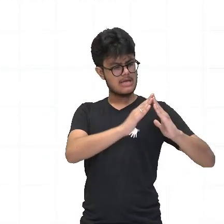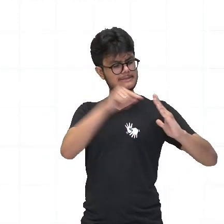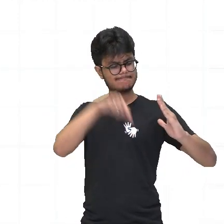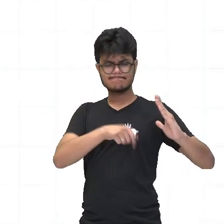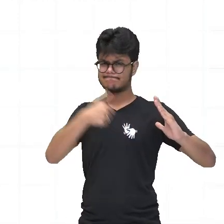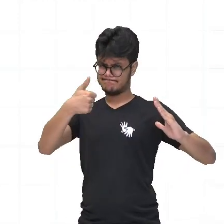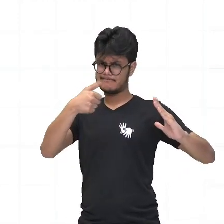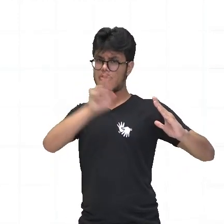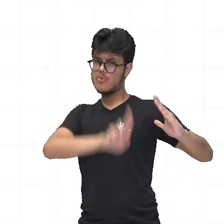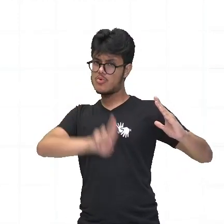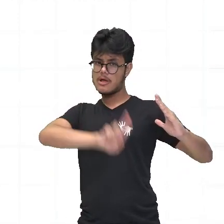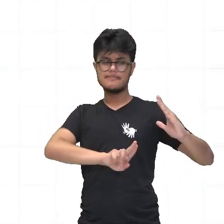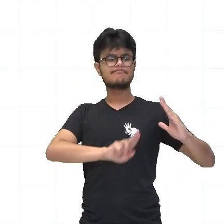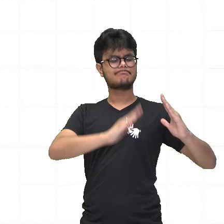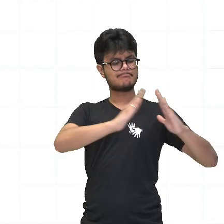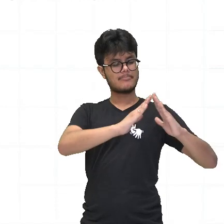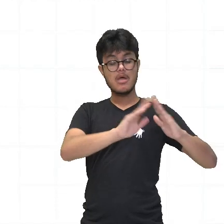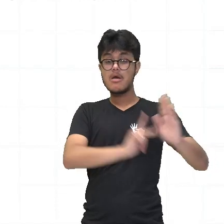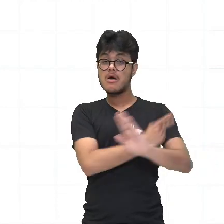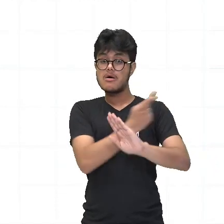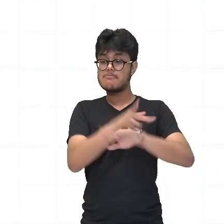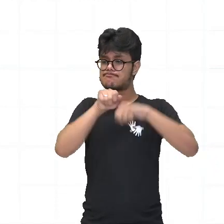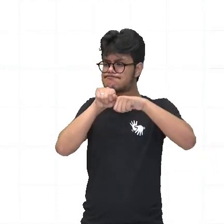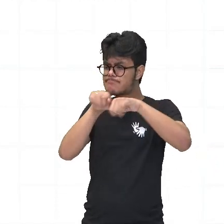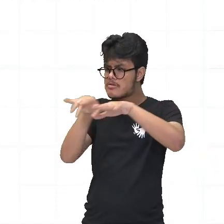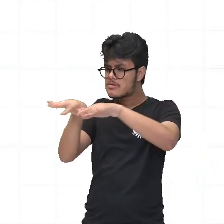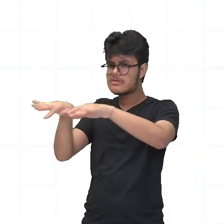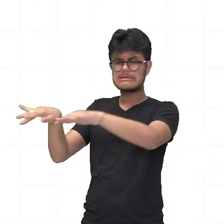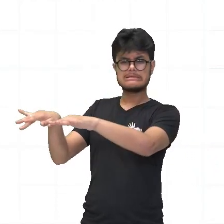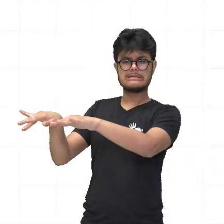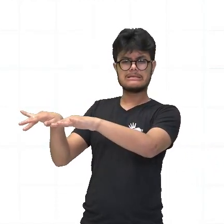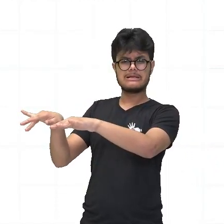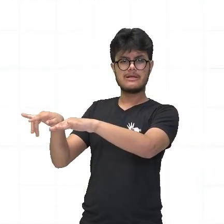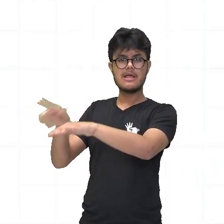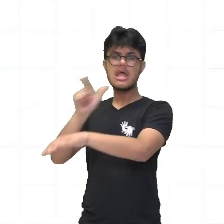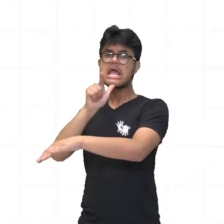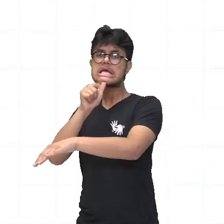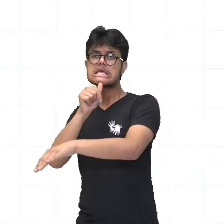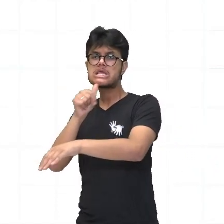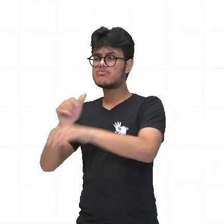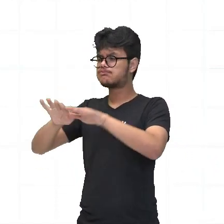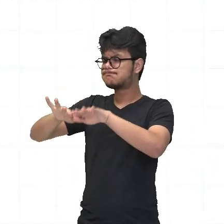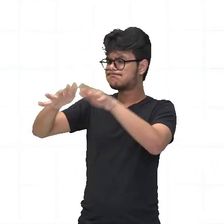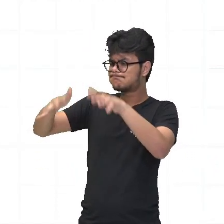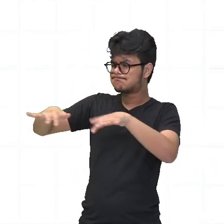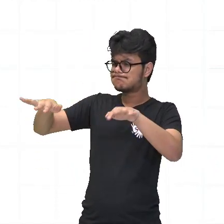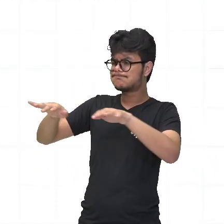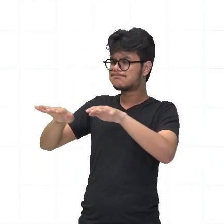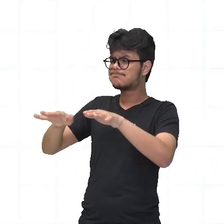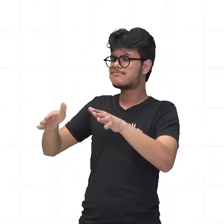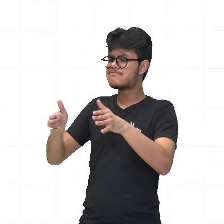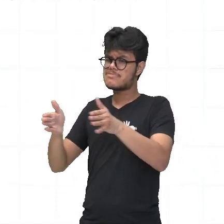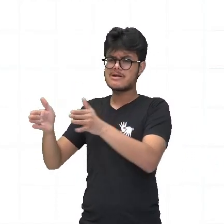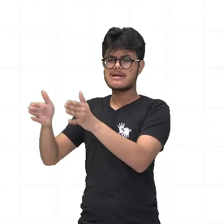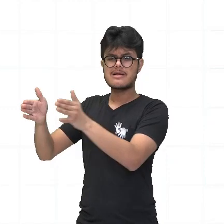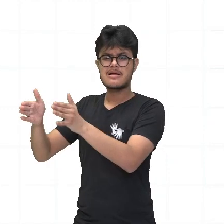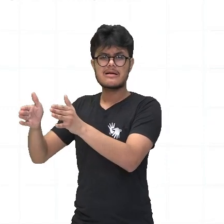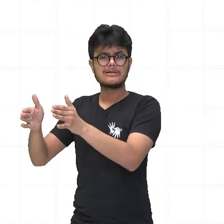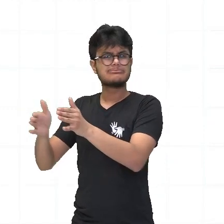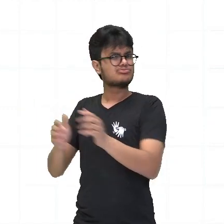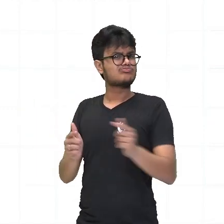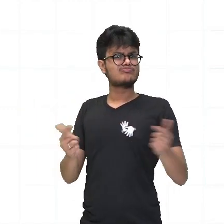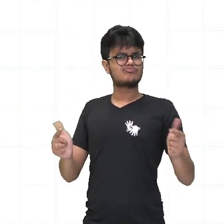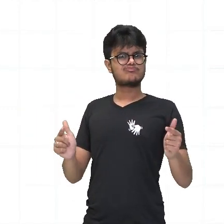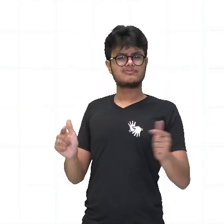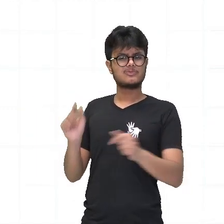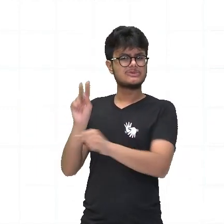Na maioria das vezes, eles vão ser lançados sem tratamento algum nos rios, nos lagos, ficam ali